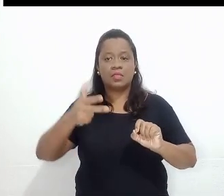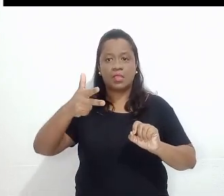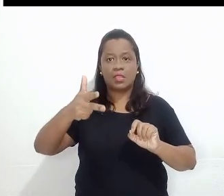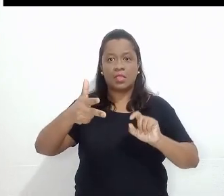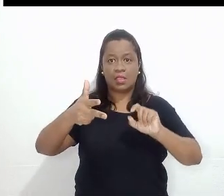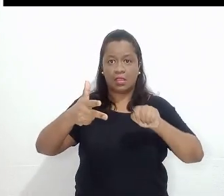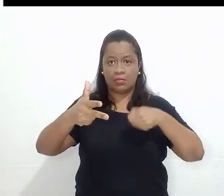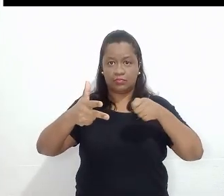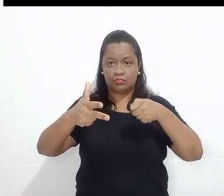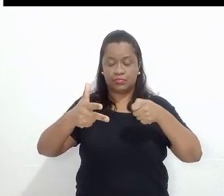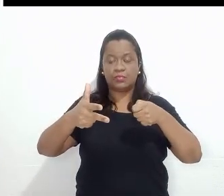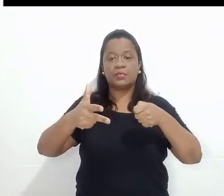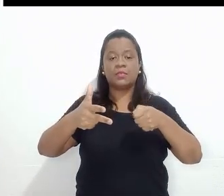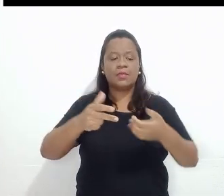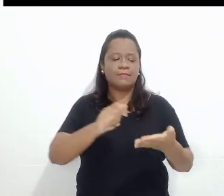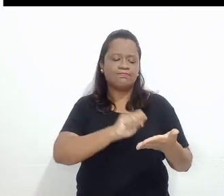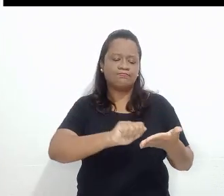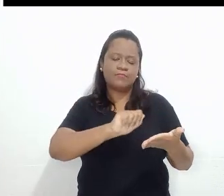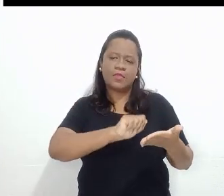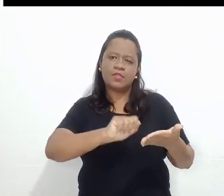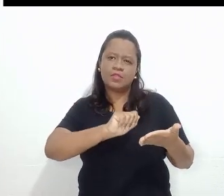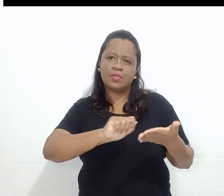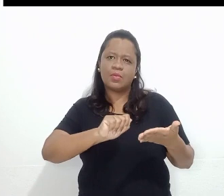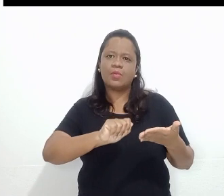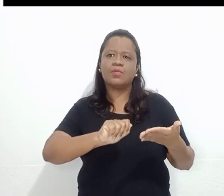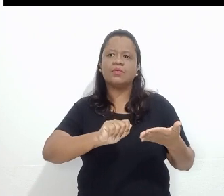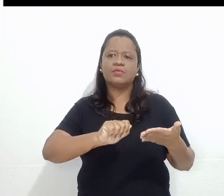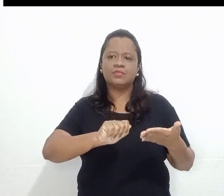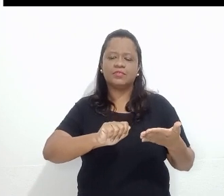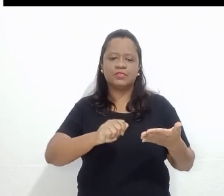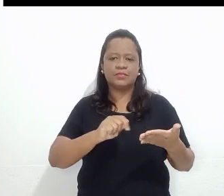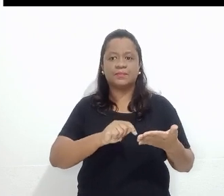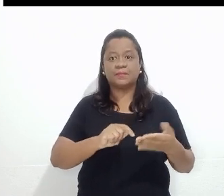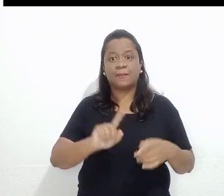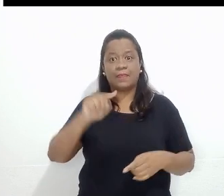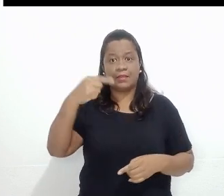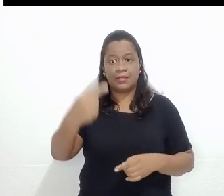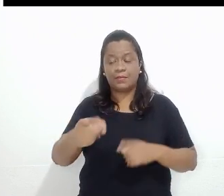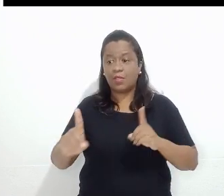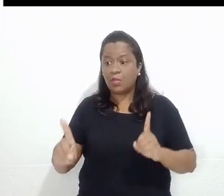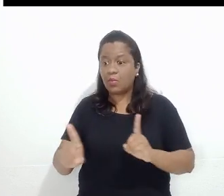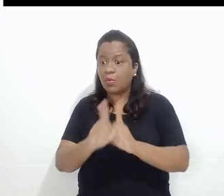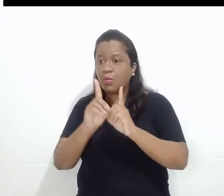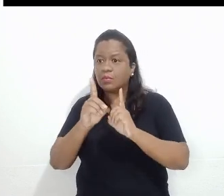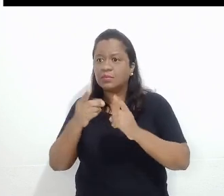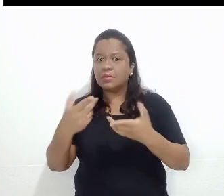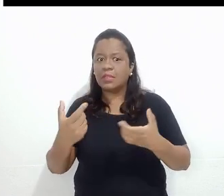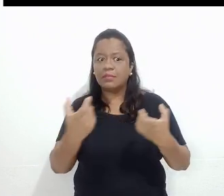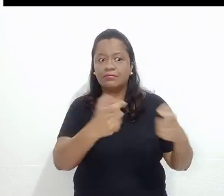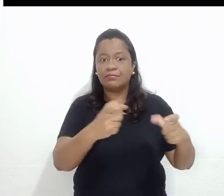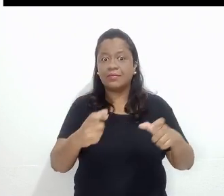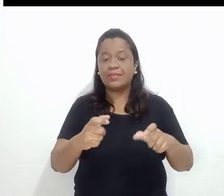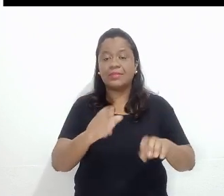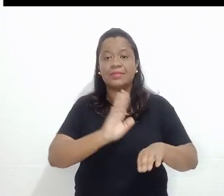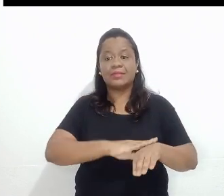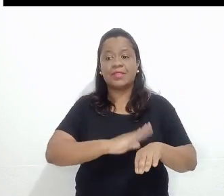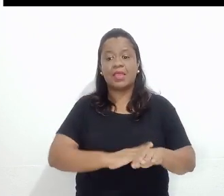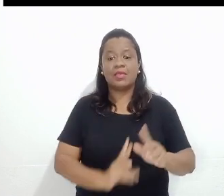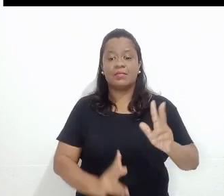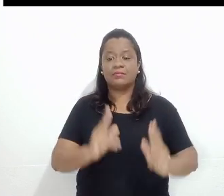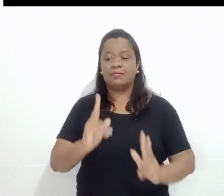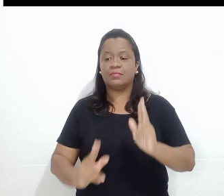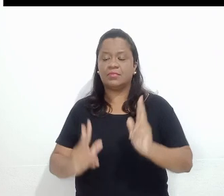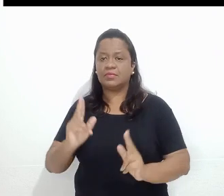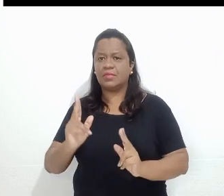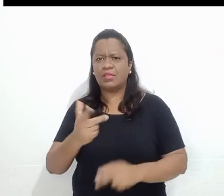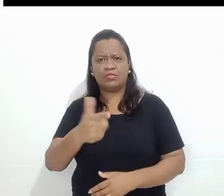anota tudo isso na claquete, que isso é endereço depois para a gente encontrar os nossos takes na hora da edição. Tá? Então,